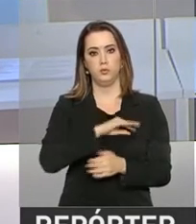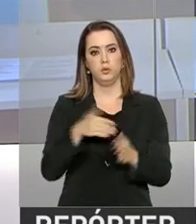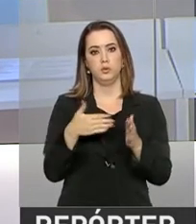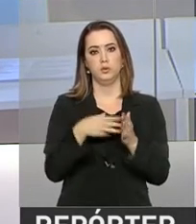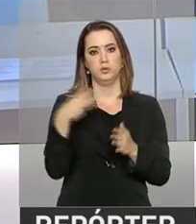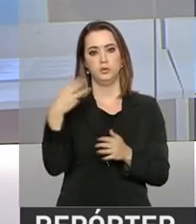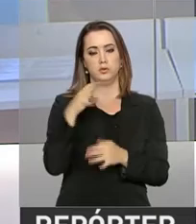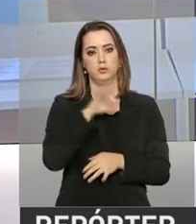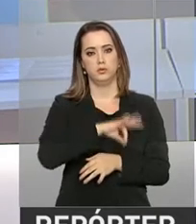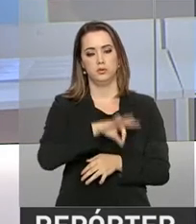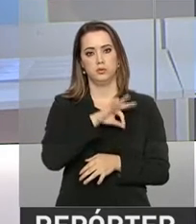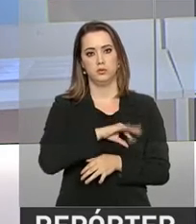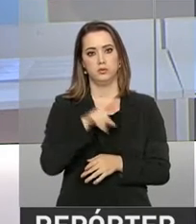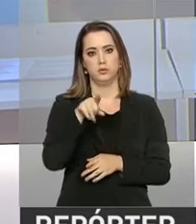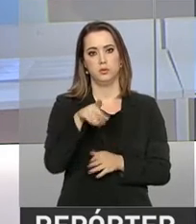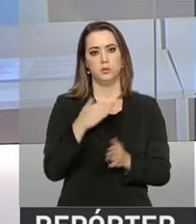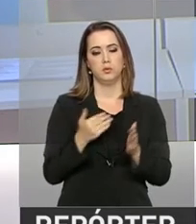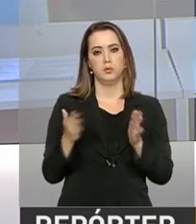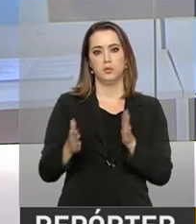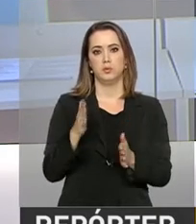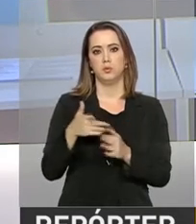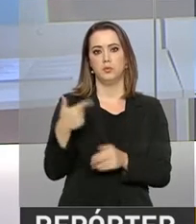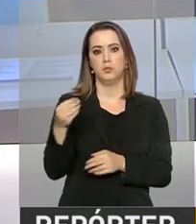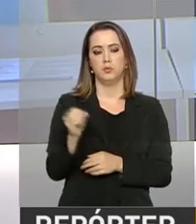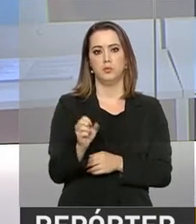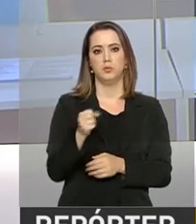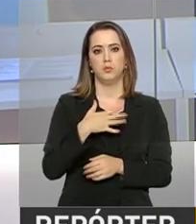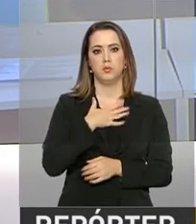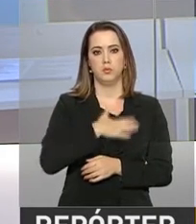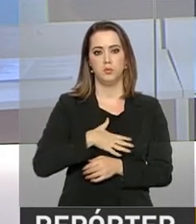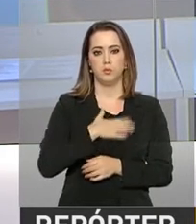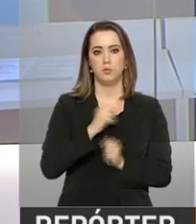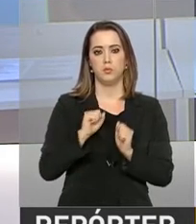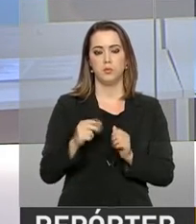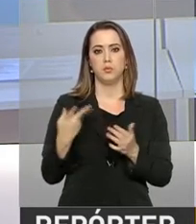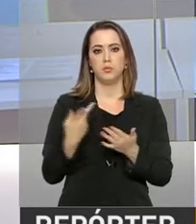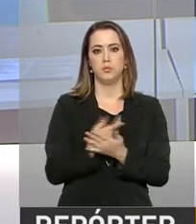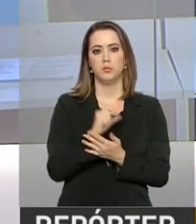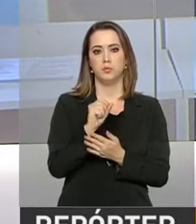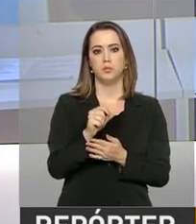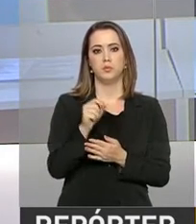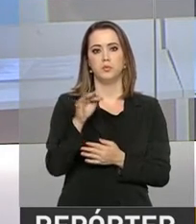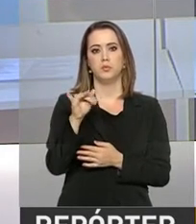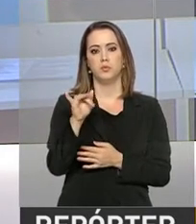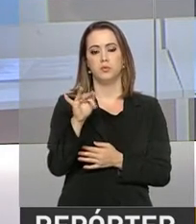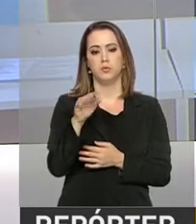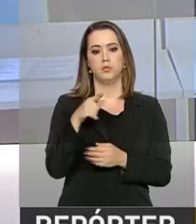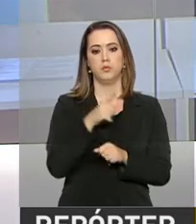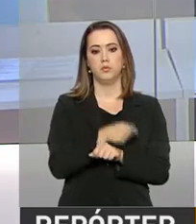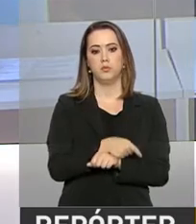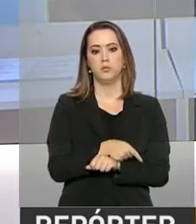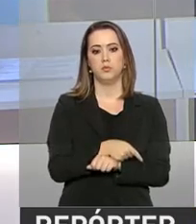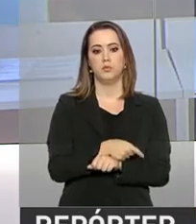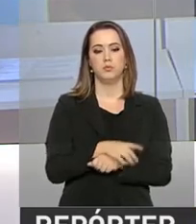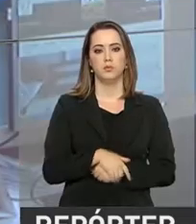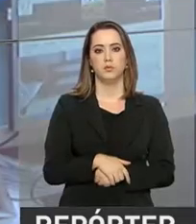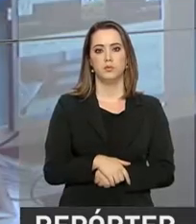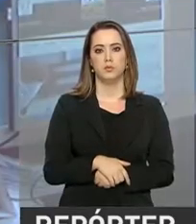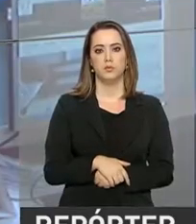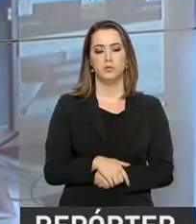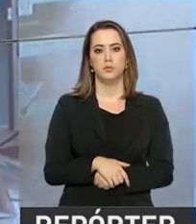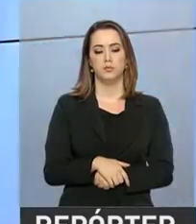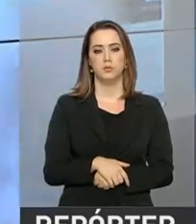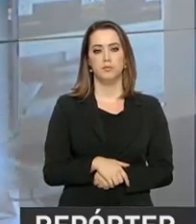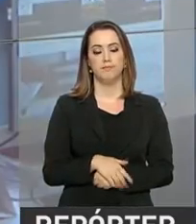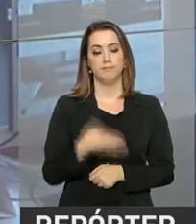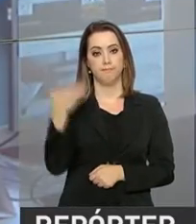prazo segue até o dia 28 de agosto. As inscrições podem ser feitas no sistema FIES Seleção. A